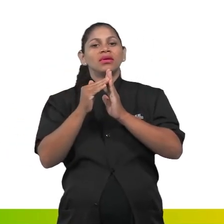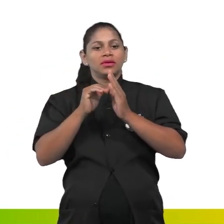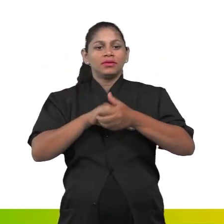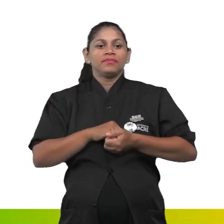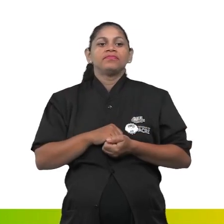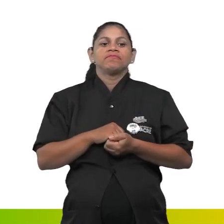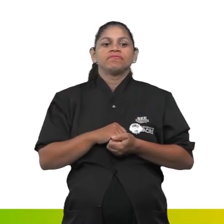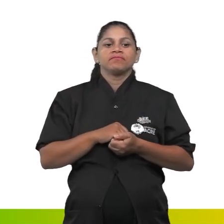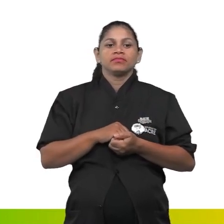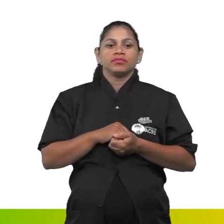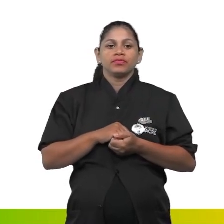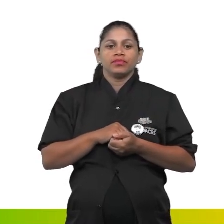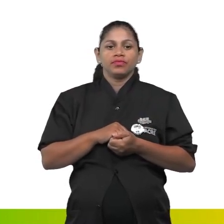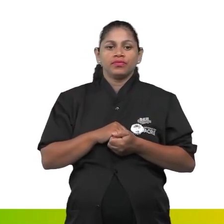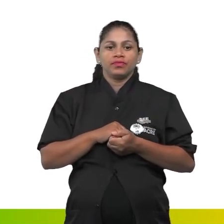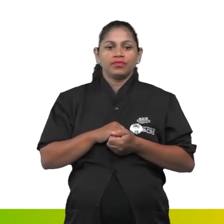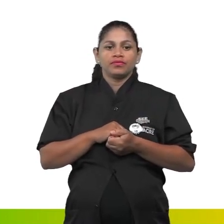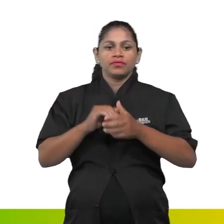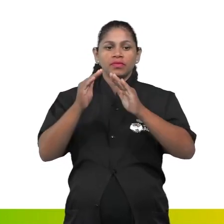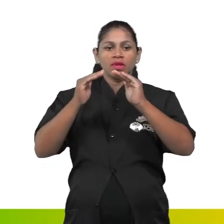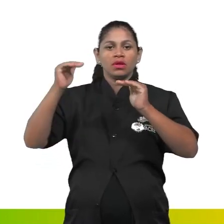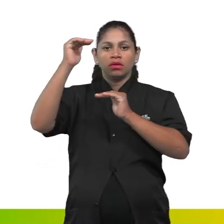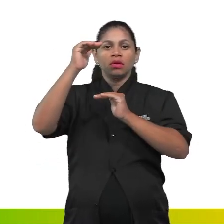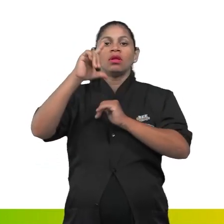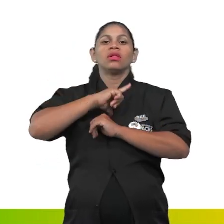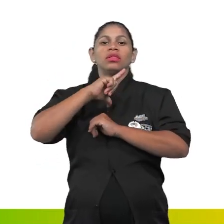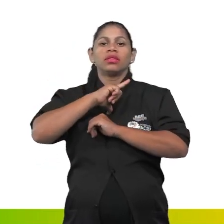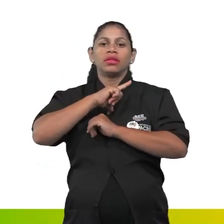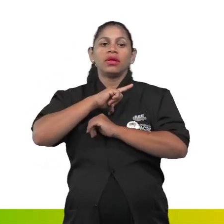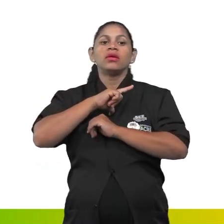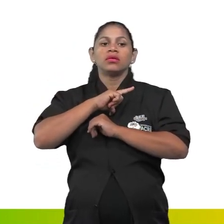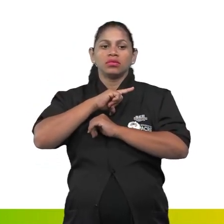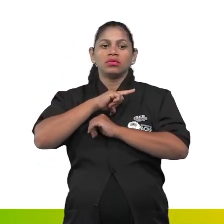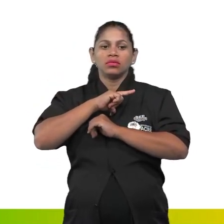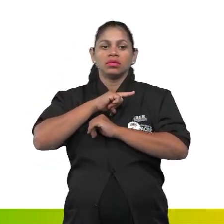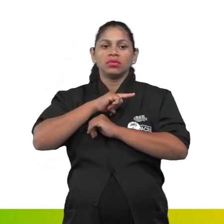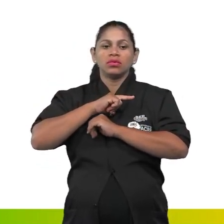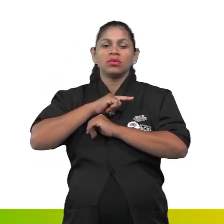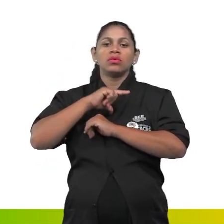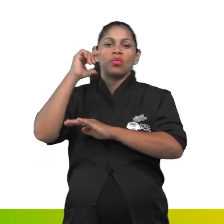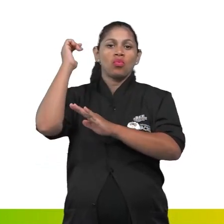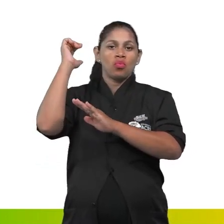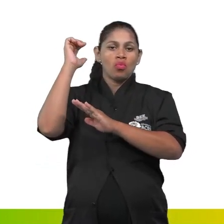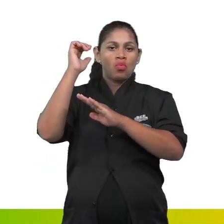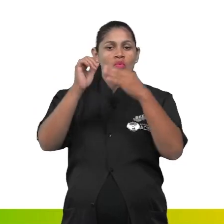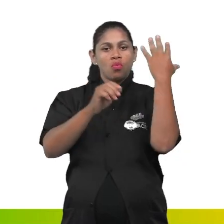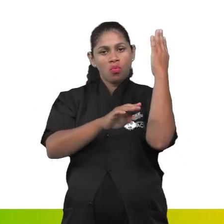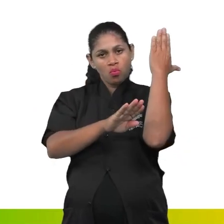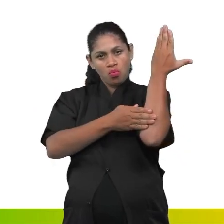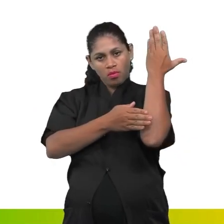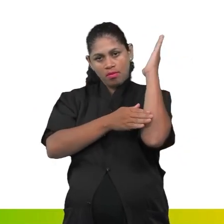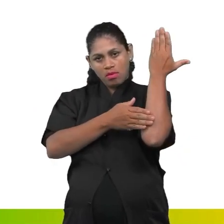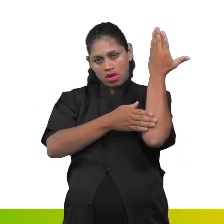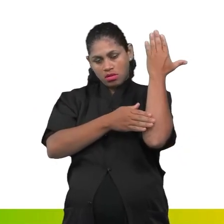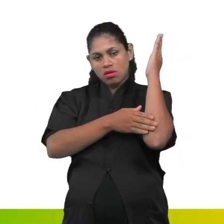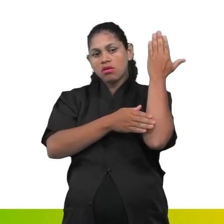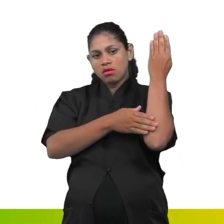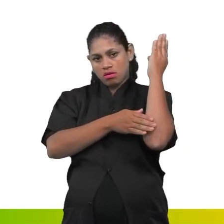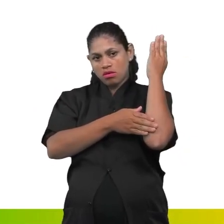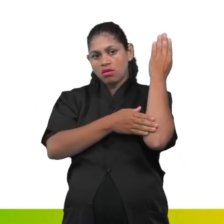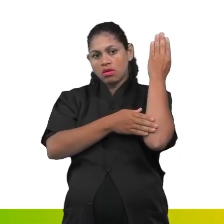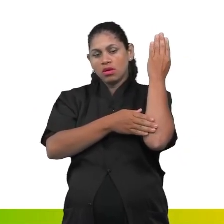madeira que sofreu pelas queimadas, né? Ele reaproveitou madeiras que